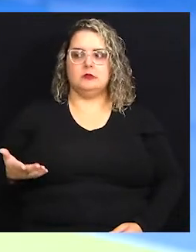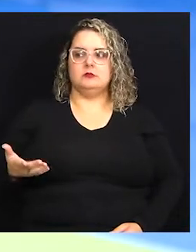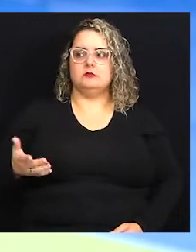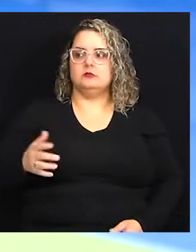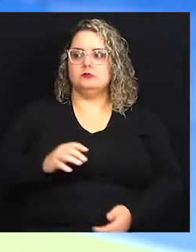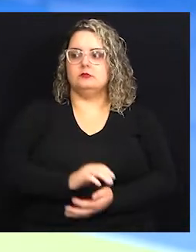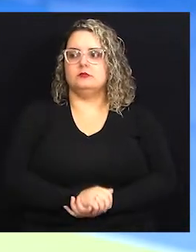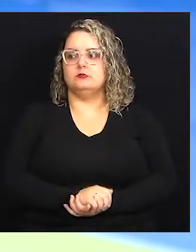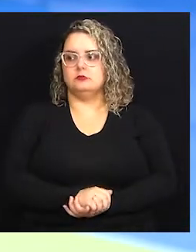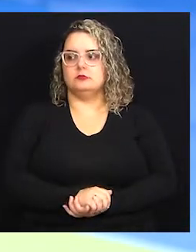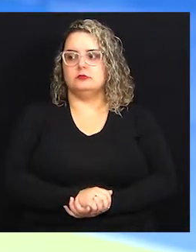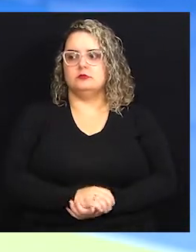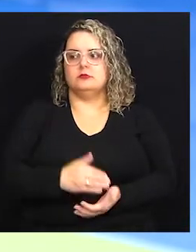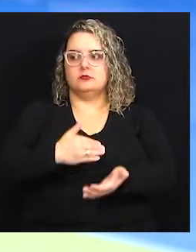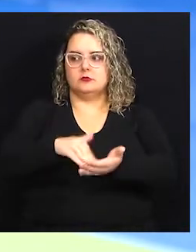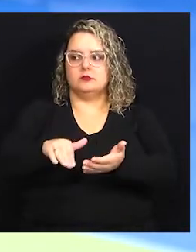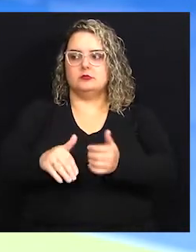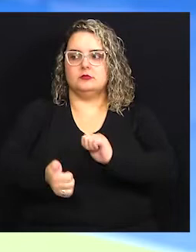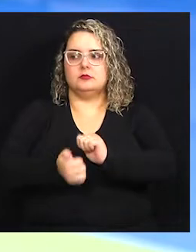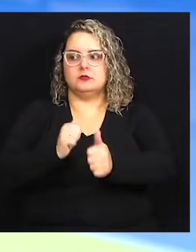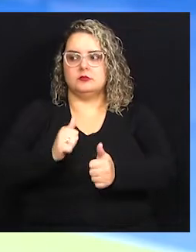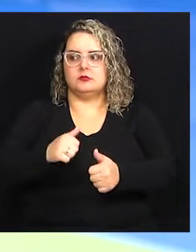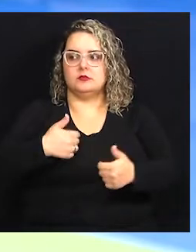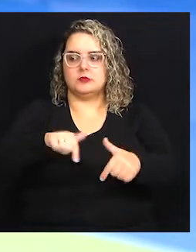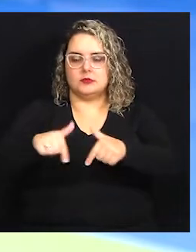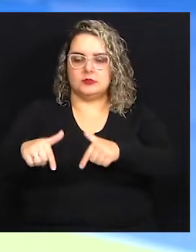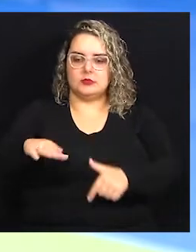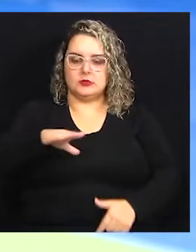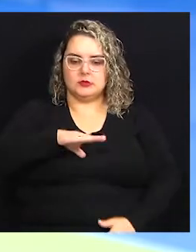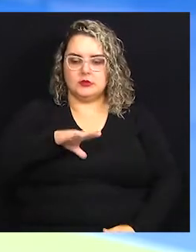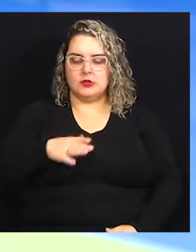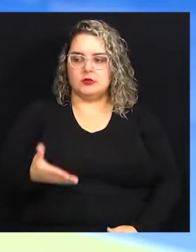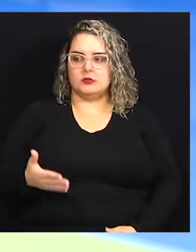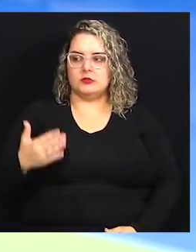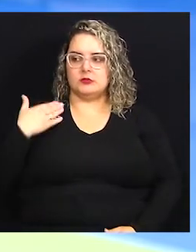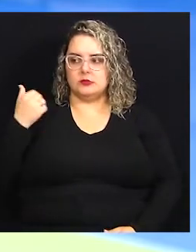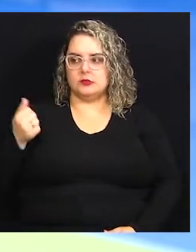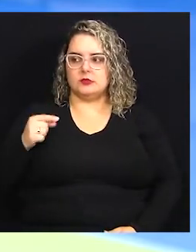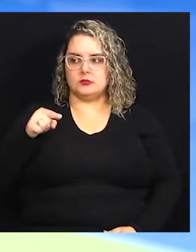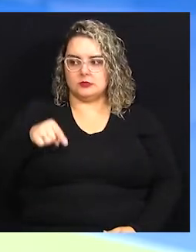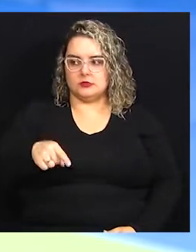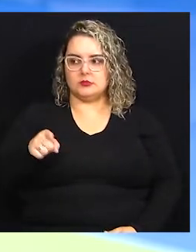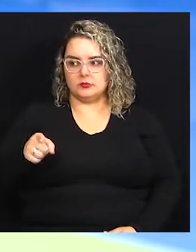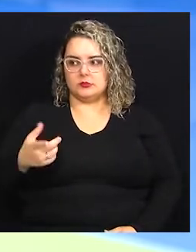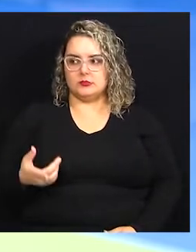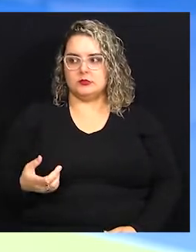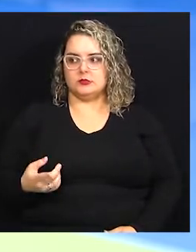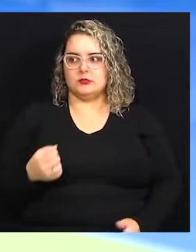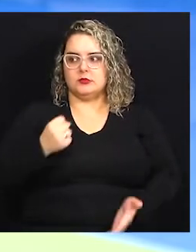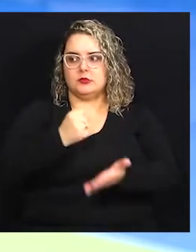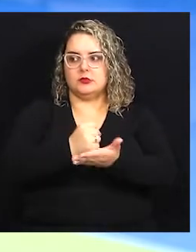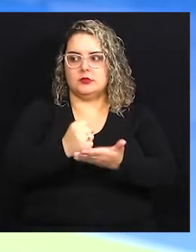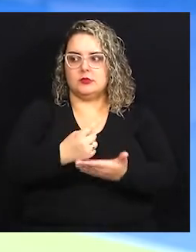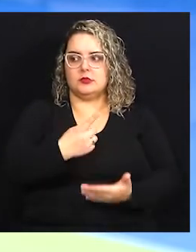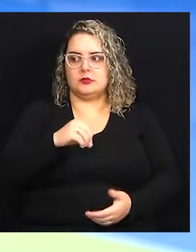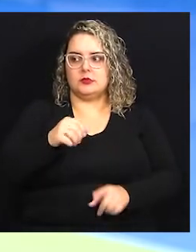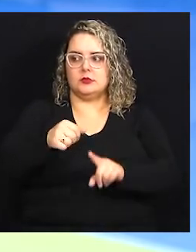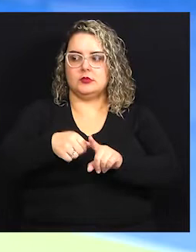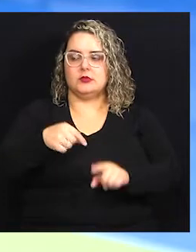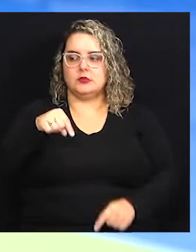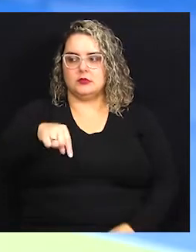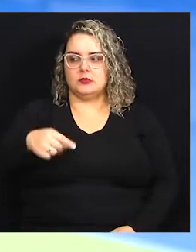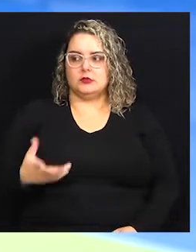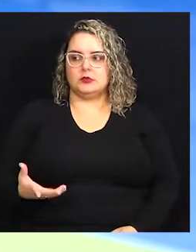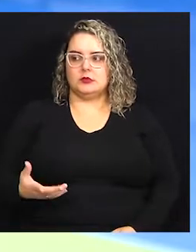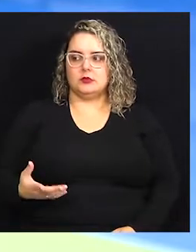o secretário de esporte da cidade que eu trabalhava me chamou e falou: você vai ter contrato de 10 meses. Aqui eu te garanto pelo